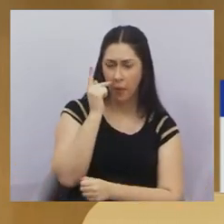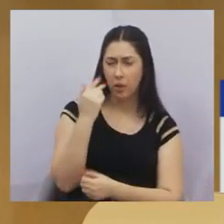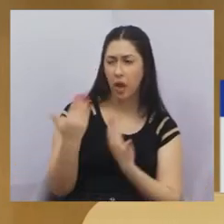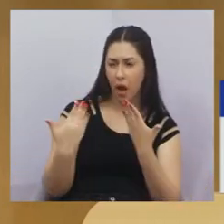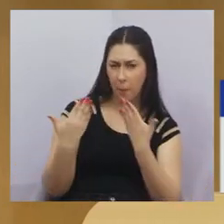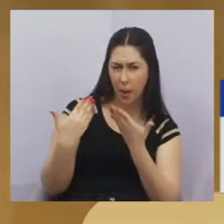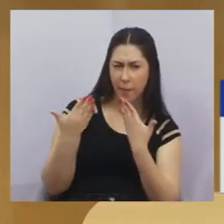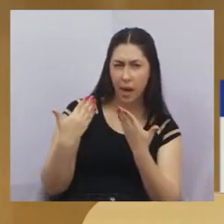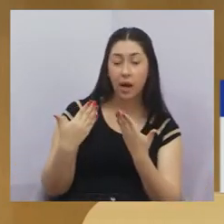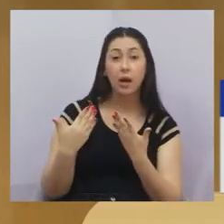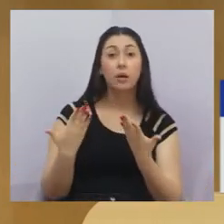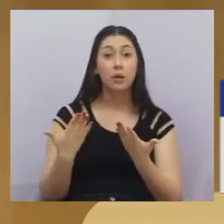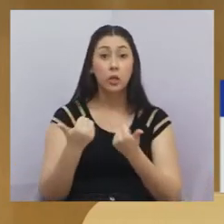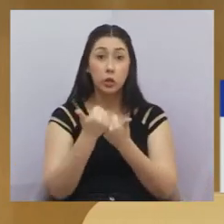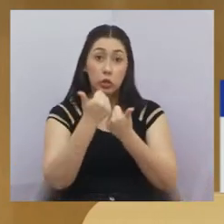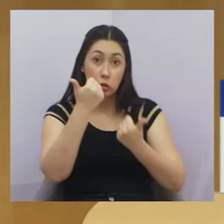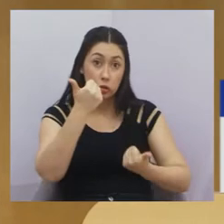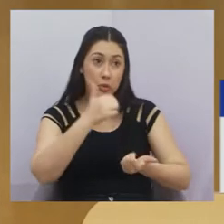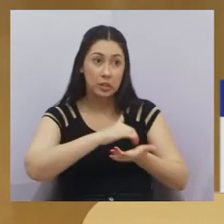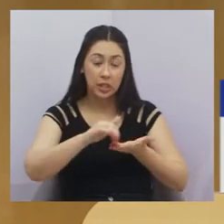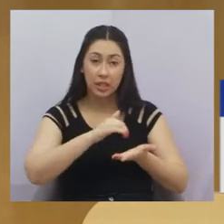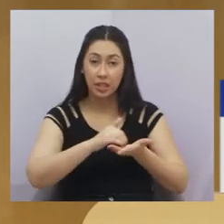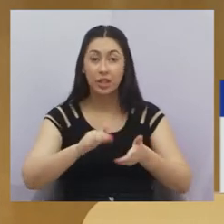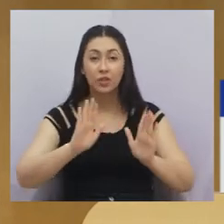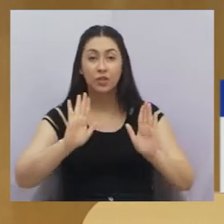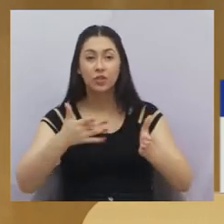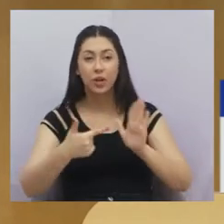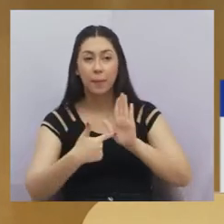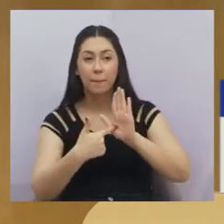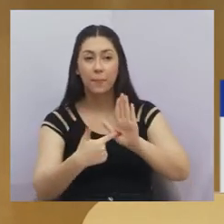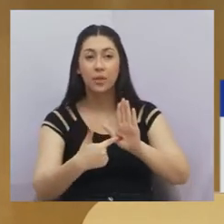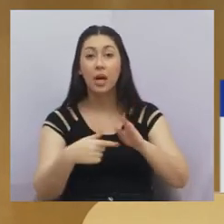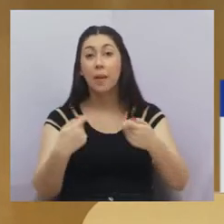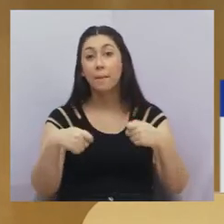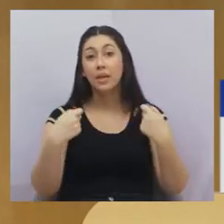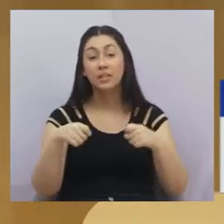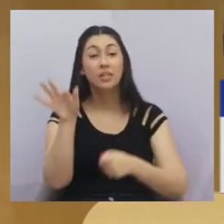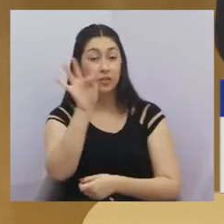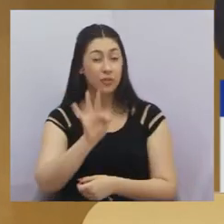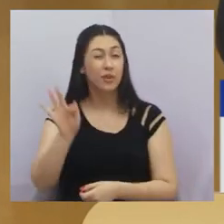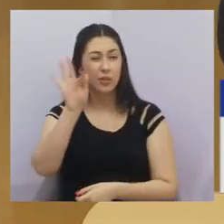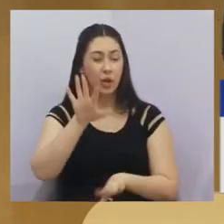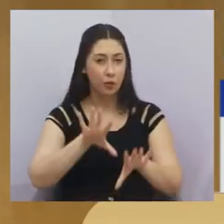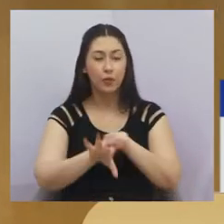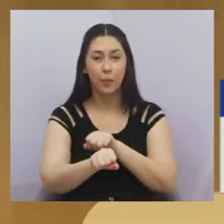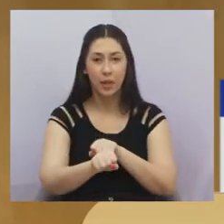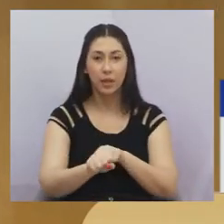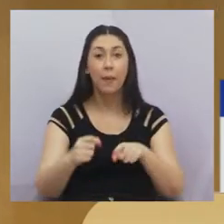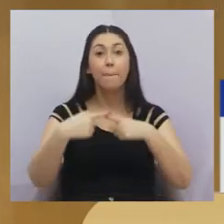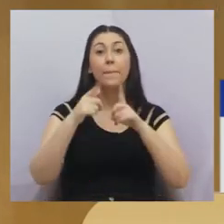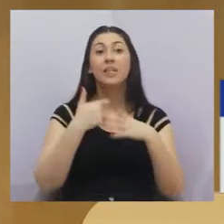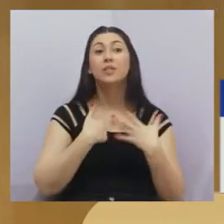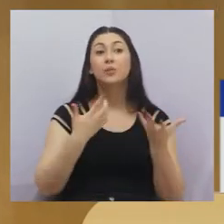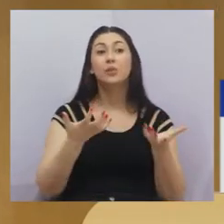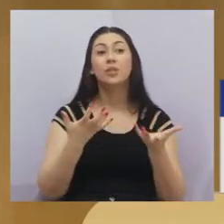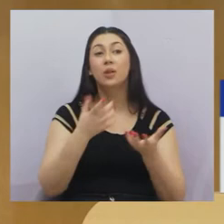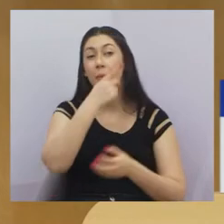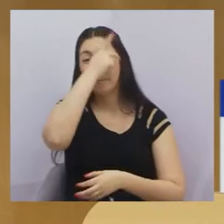ser subsecretário já está previsto na lei de que tem que ter curso superior. Mas eu queria a